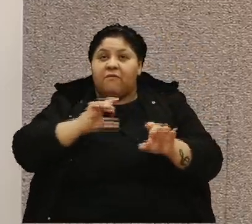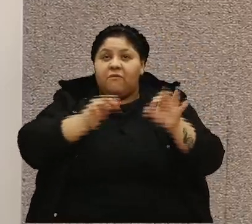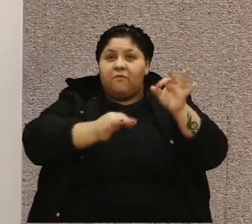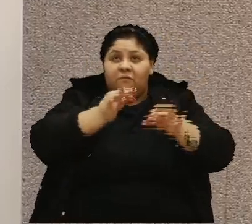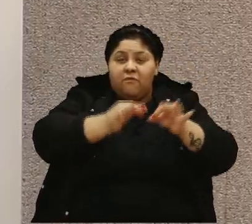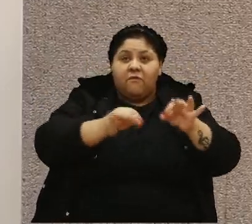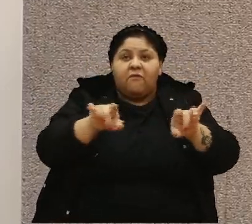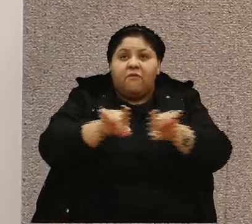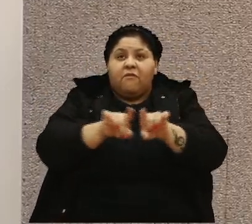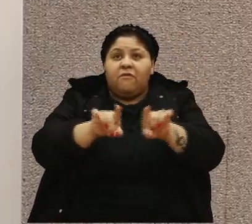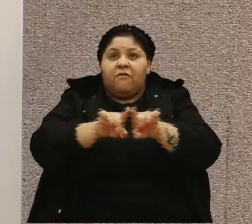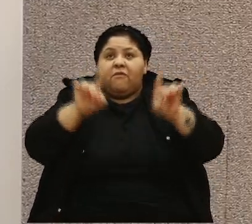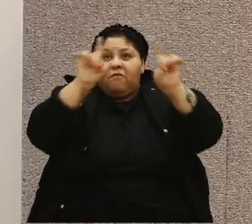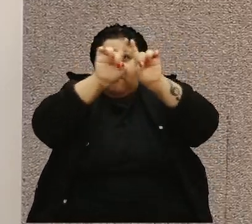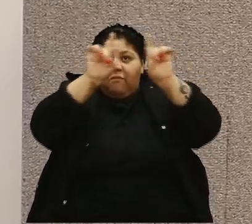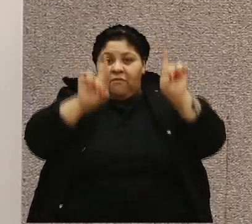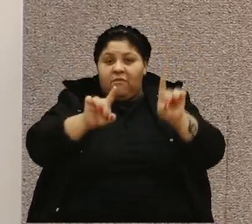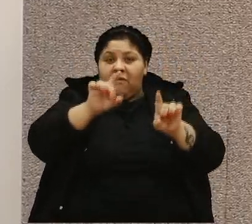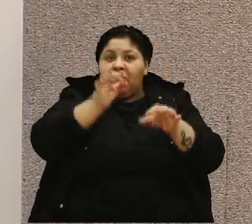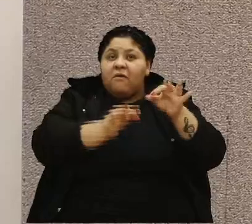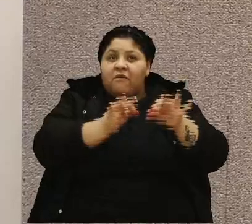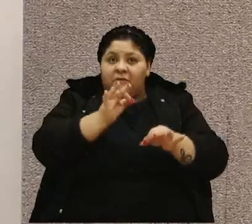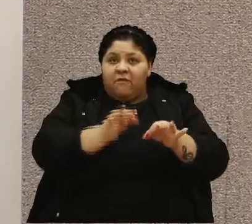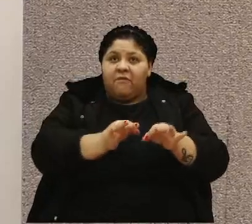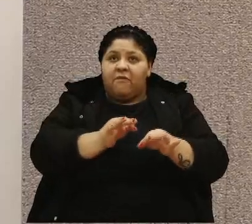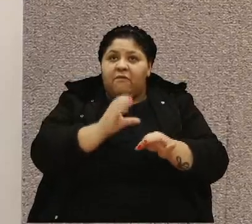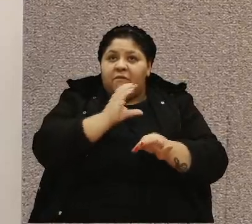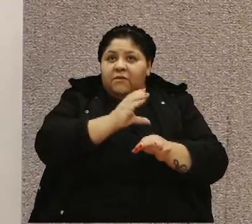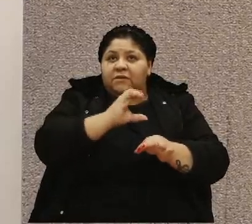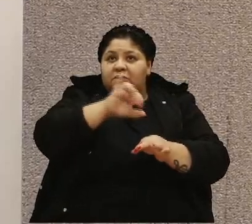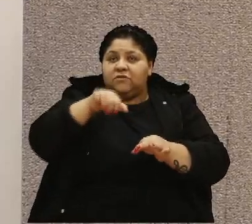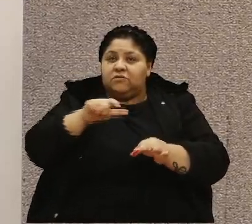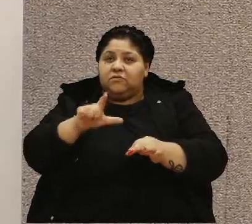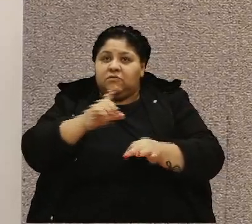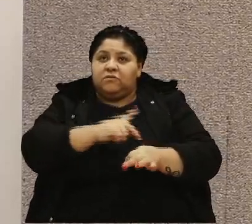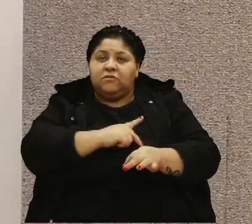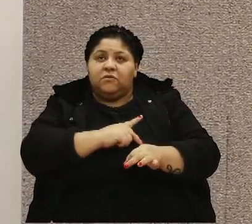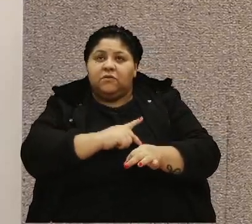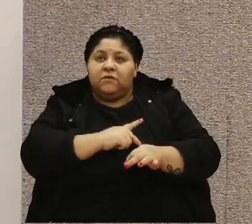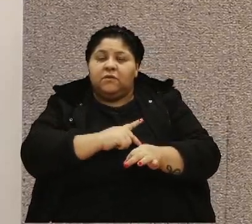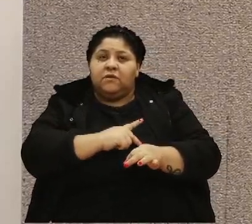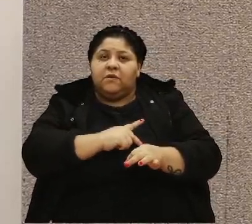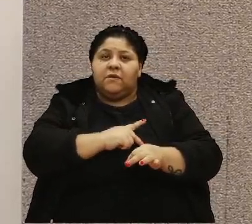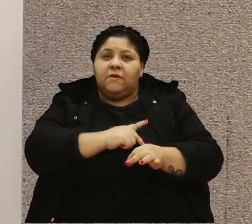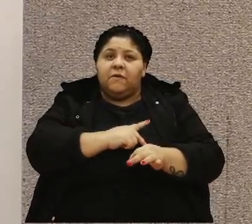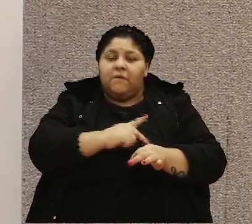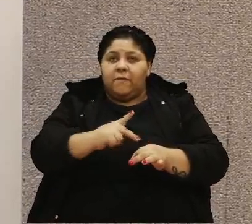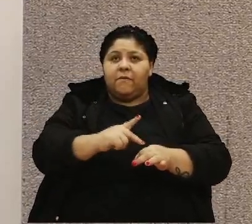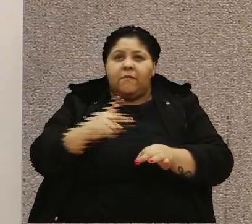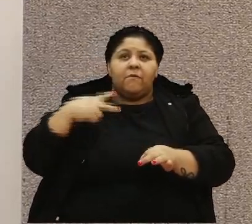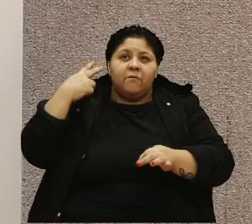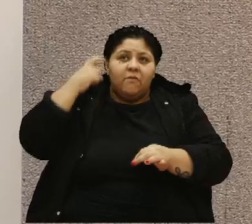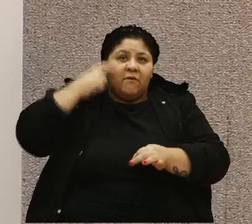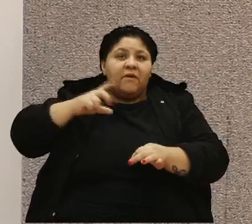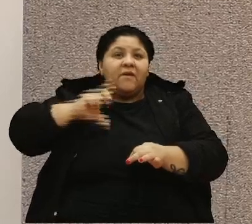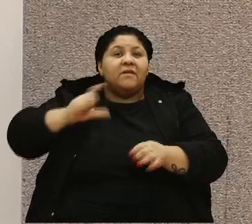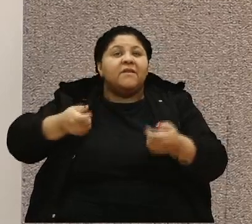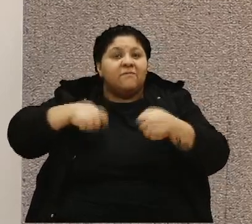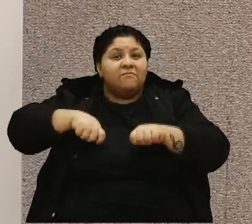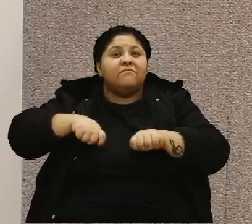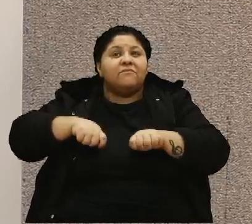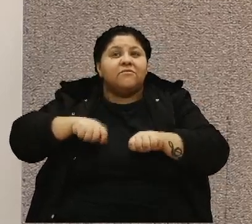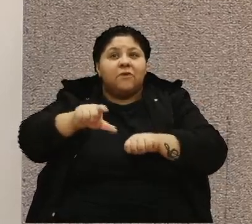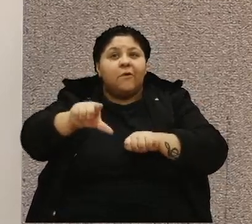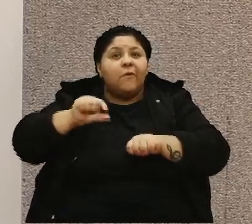temos, inclusive, servidor jurídico também na CCJL, que é presidida pelo vereador Daniel Santos, eu imagino que nós temos competência suficiente